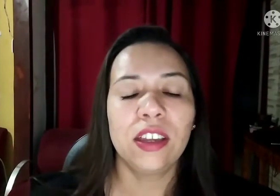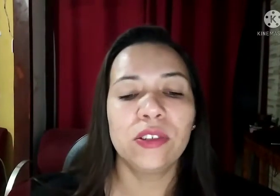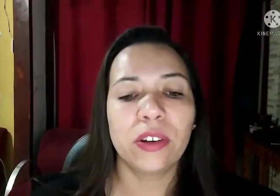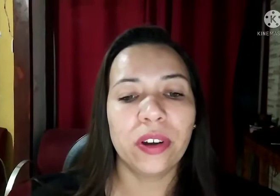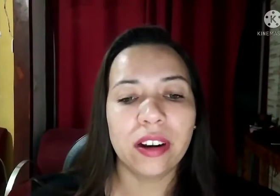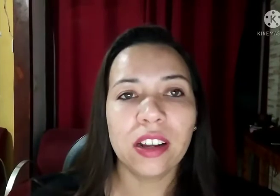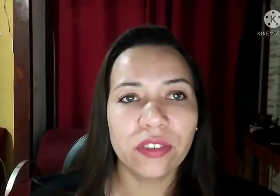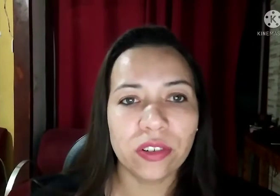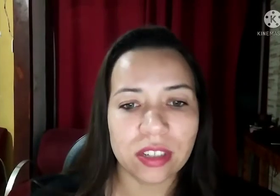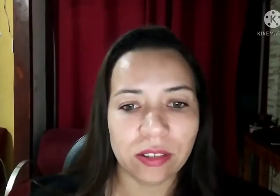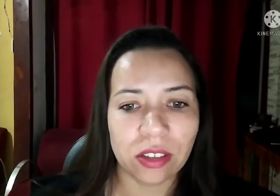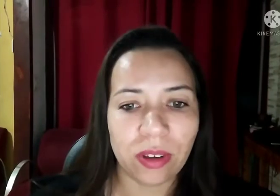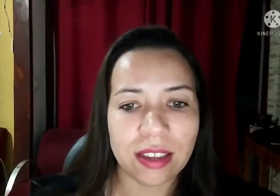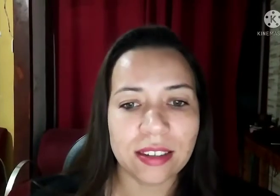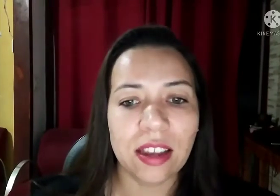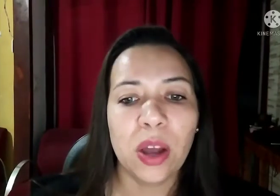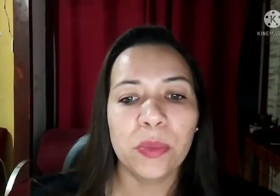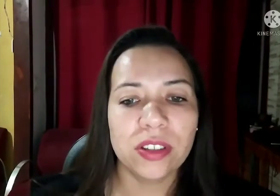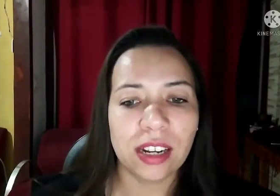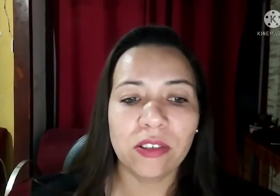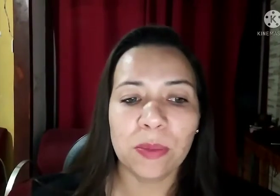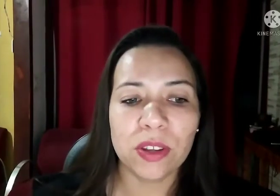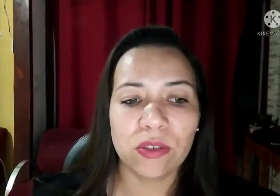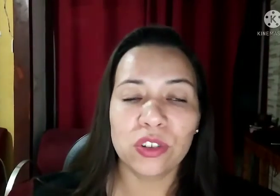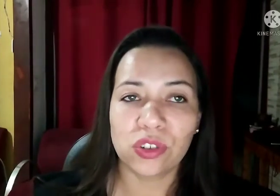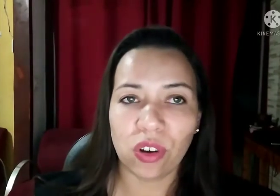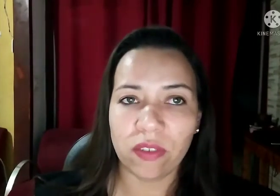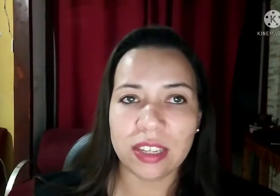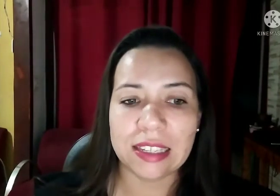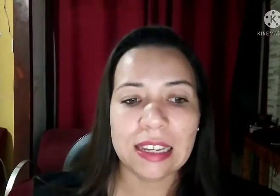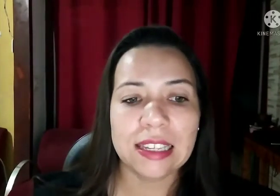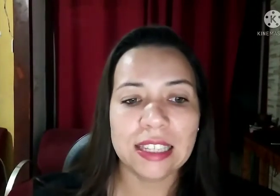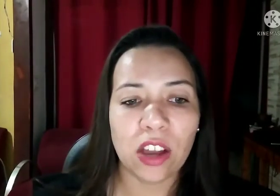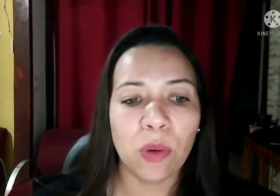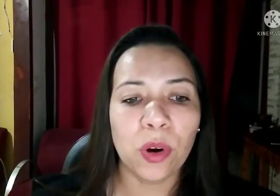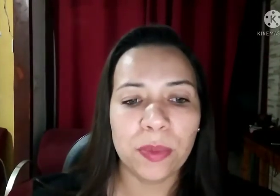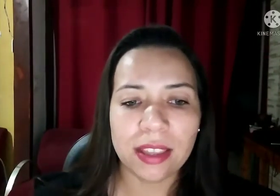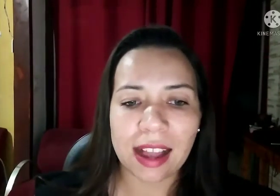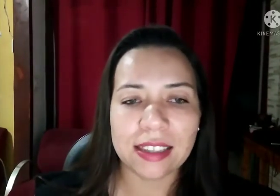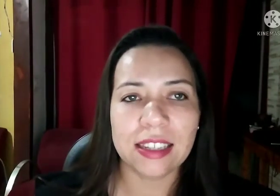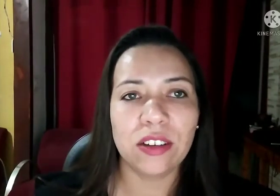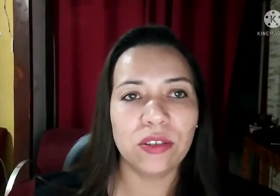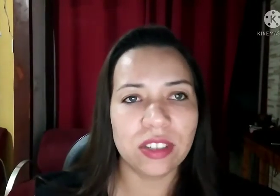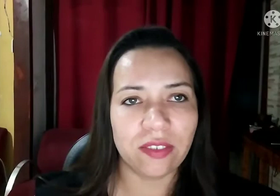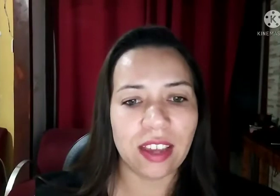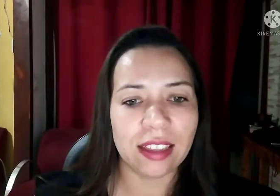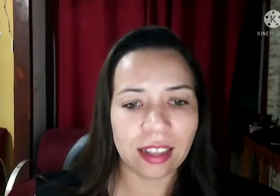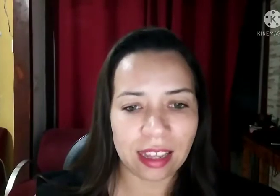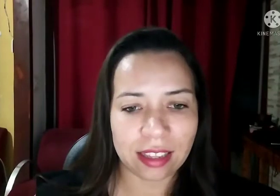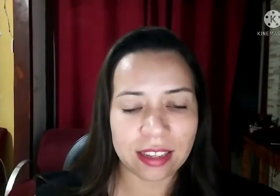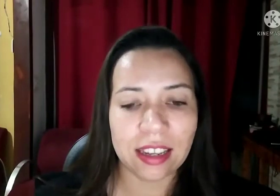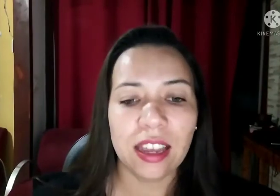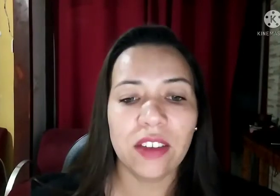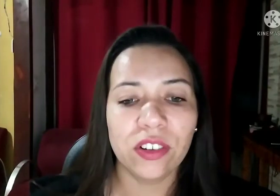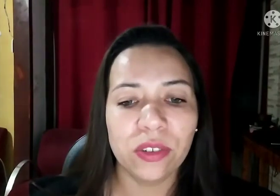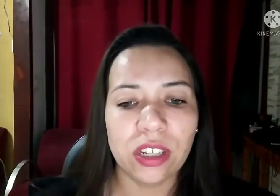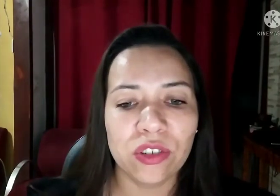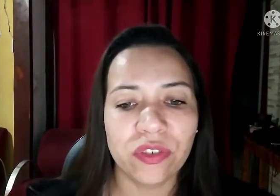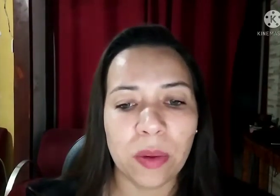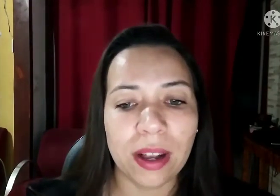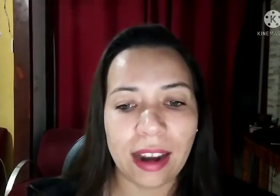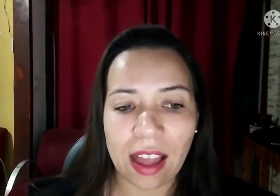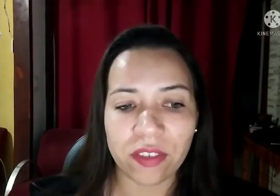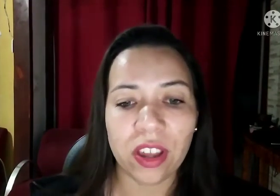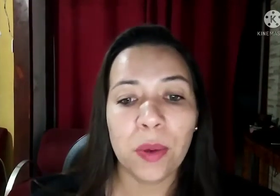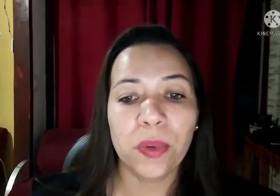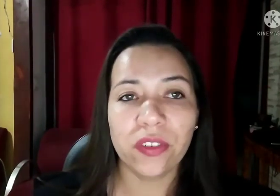oficiais, que no decorrer da evolução da doença mostraram que pessoas jovens, sem comorbidades, inclusive atletas, evoluíram